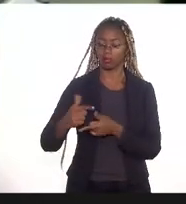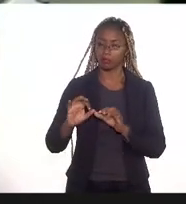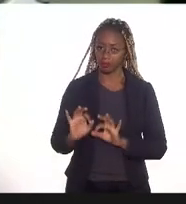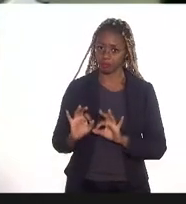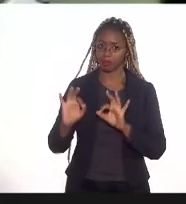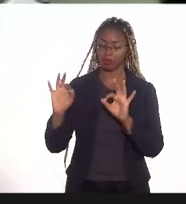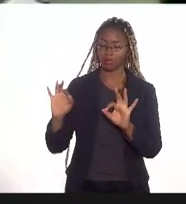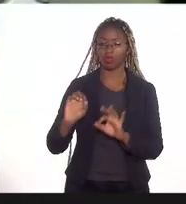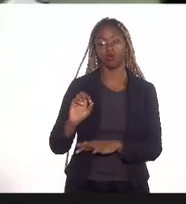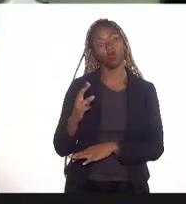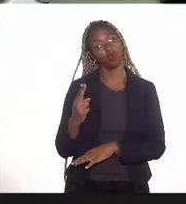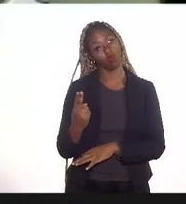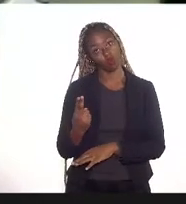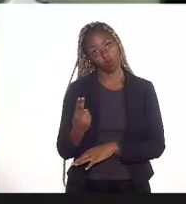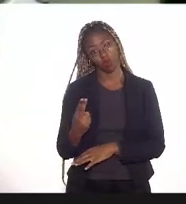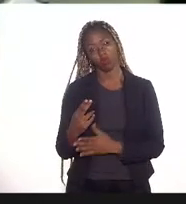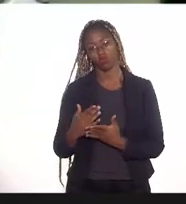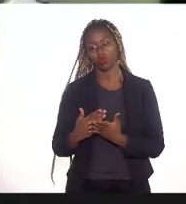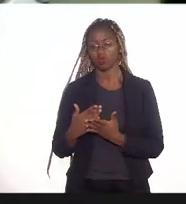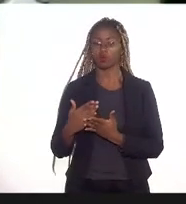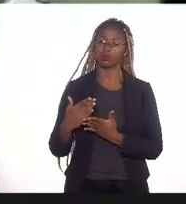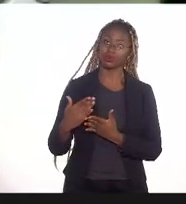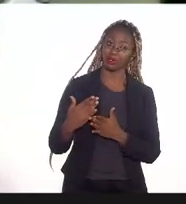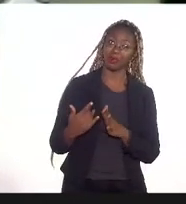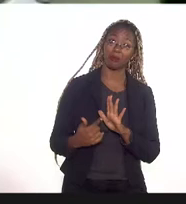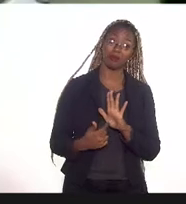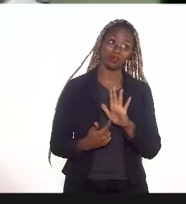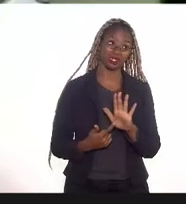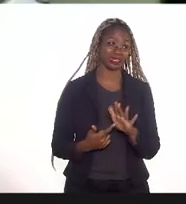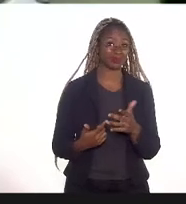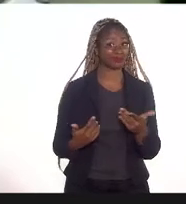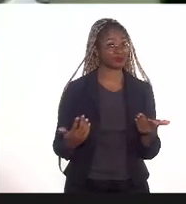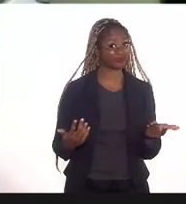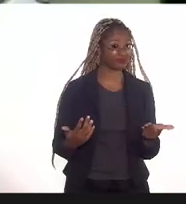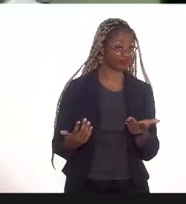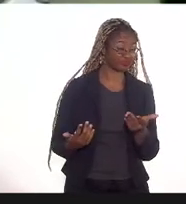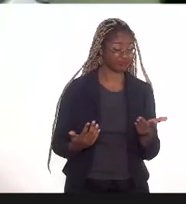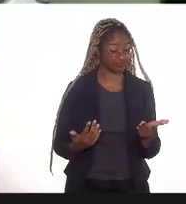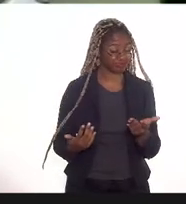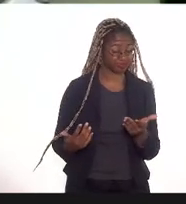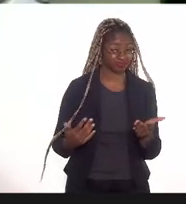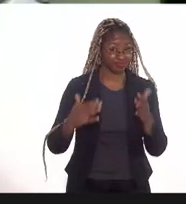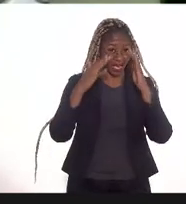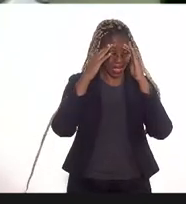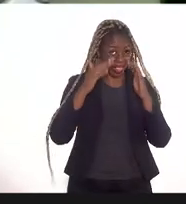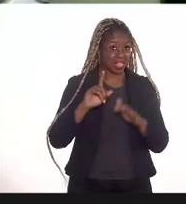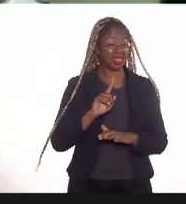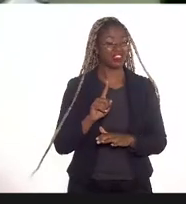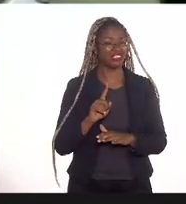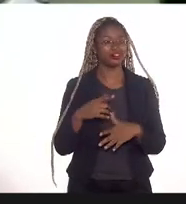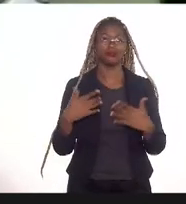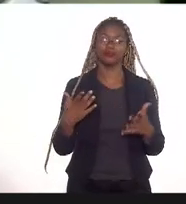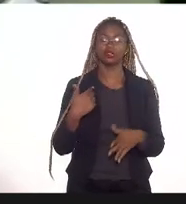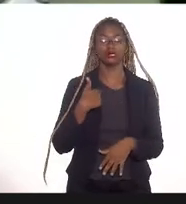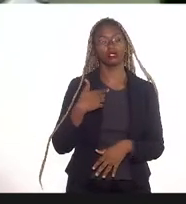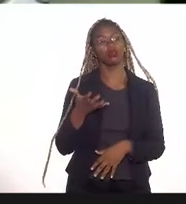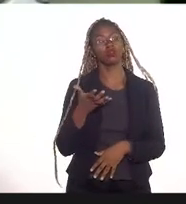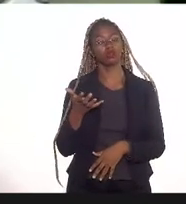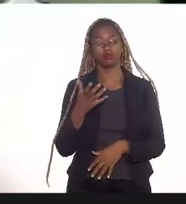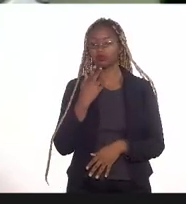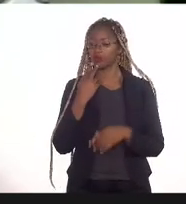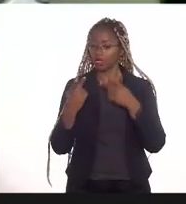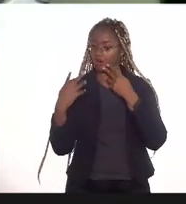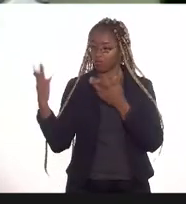ela já está começando a dar sinais de que não vai cumprir as obrigações. Eu gosto muito de frisar aqui, quando recebemos as